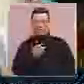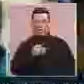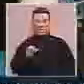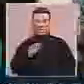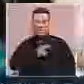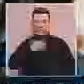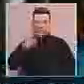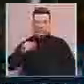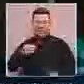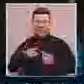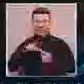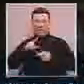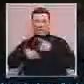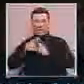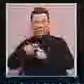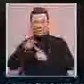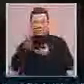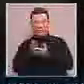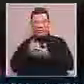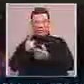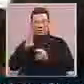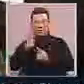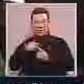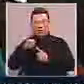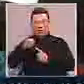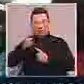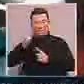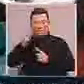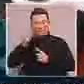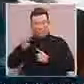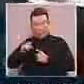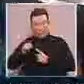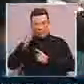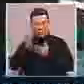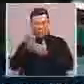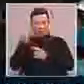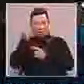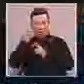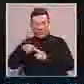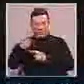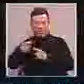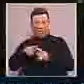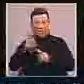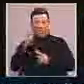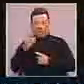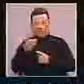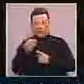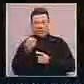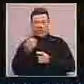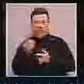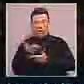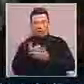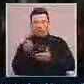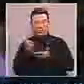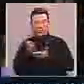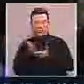sua escola de pós-graduação na área de Ciências Empresariais, portanto, a Porto Business School. Aqui